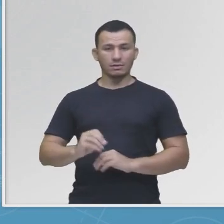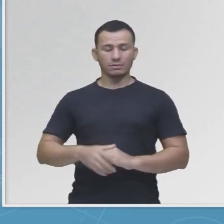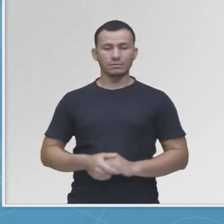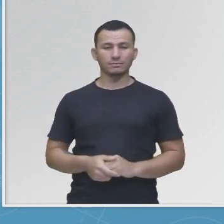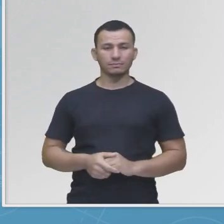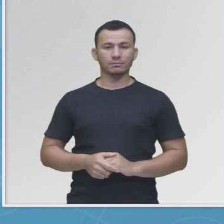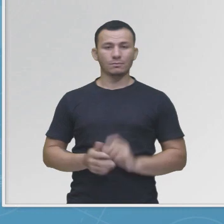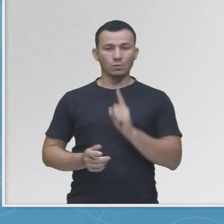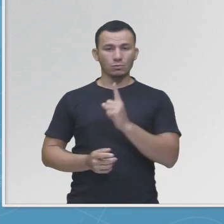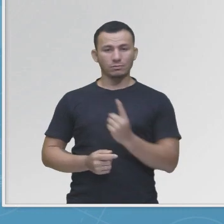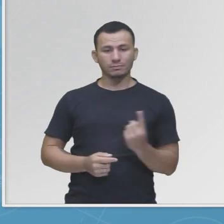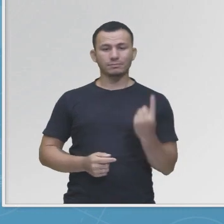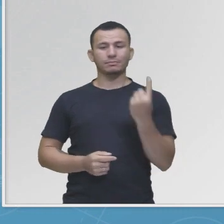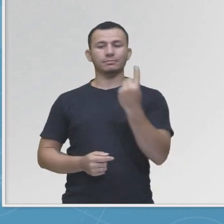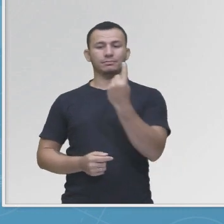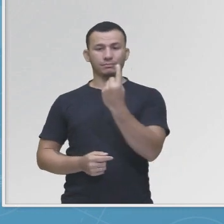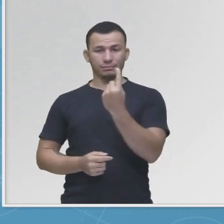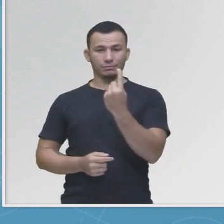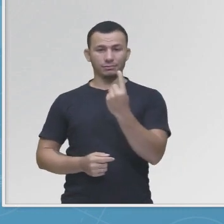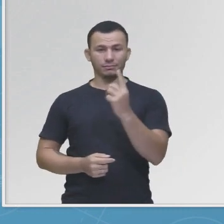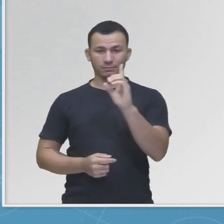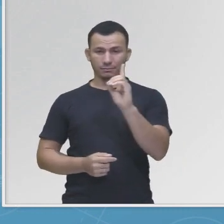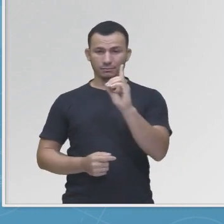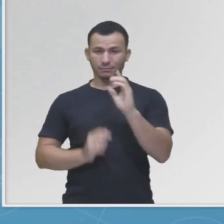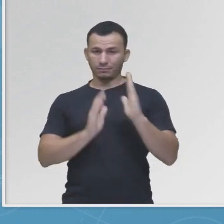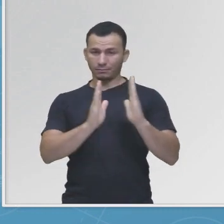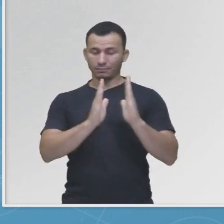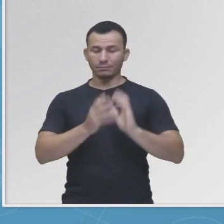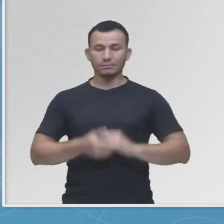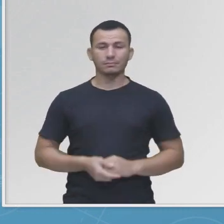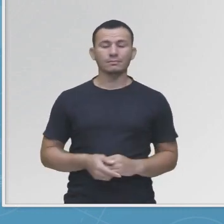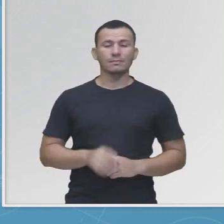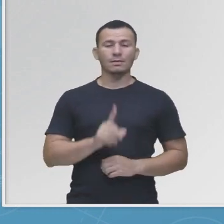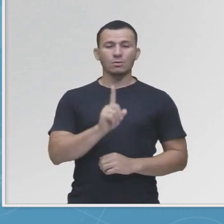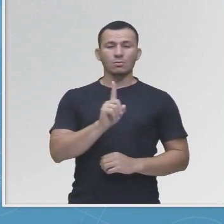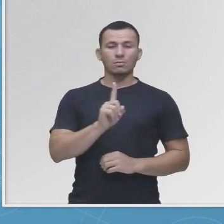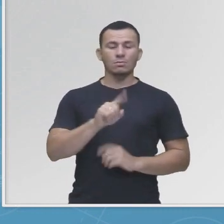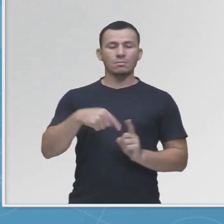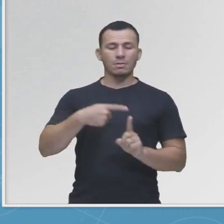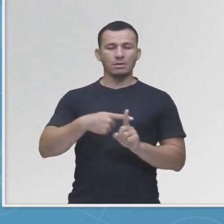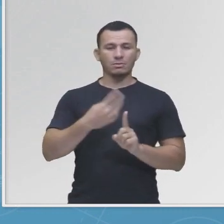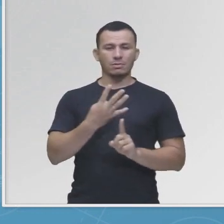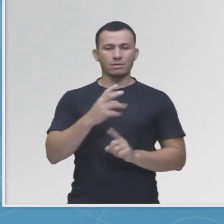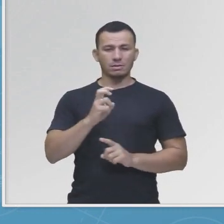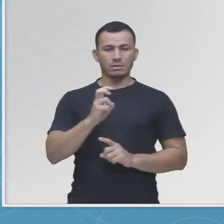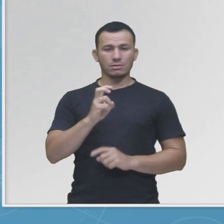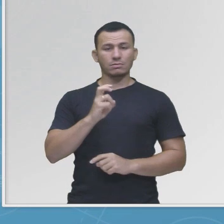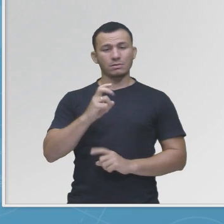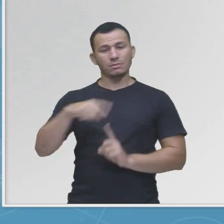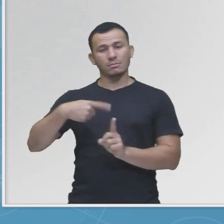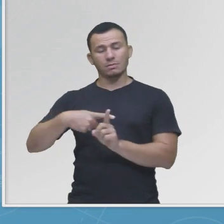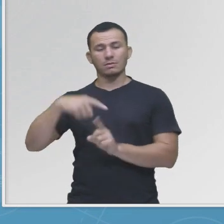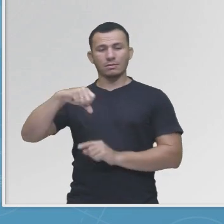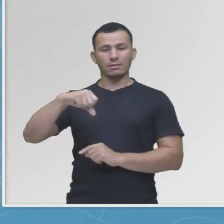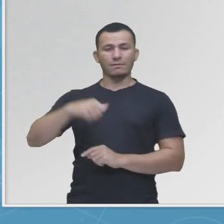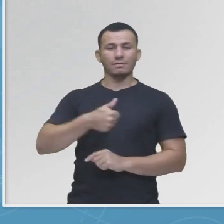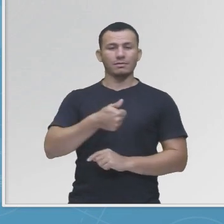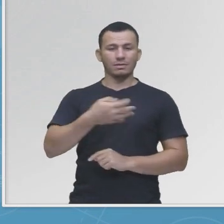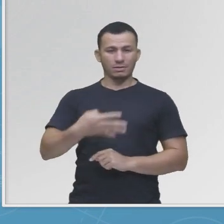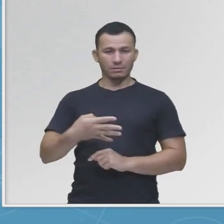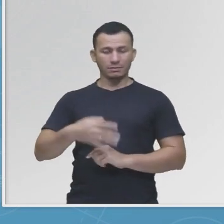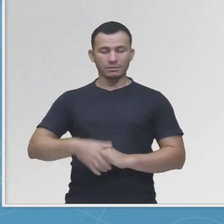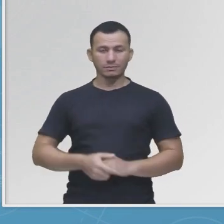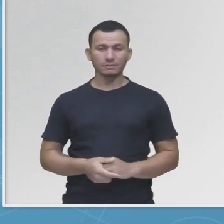Sobe uma unidade para a dezena. 1 mais 4, 5. 5 mais 9, 14.